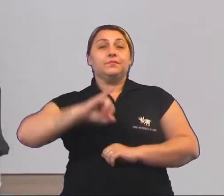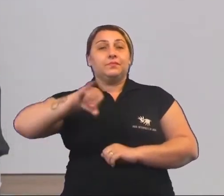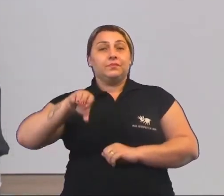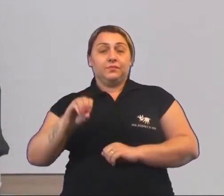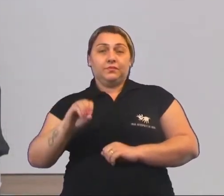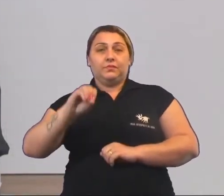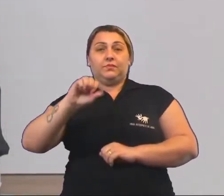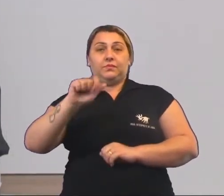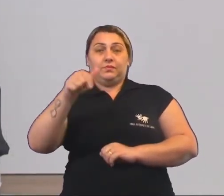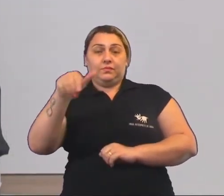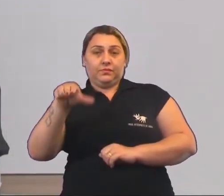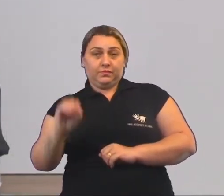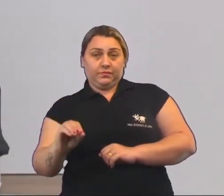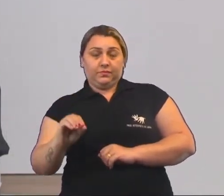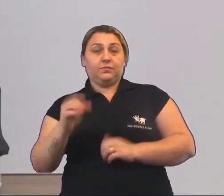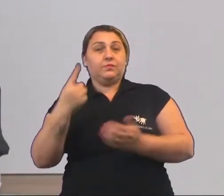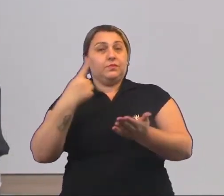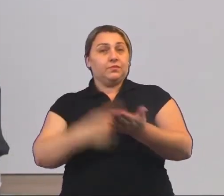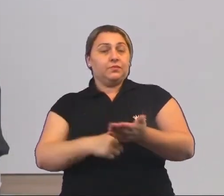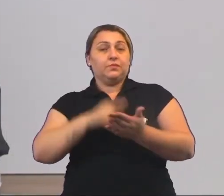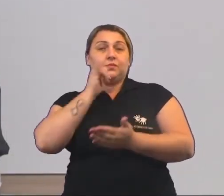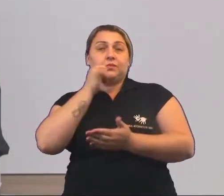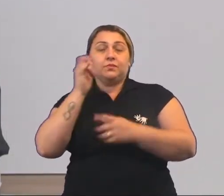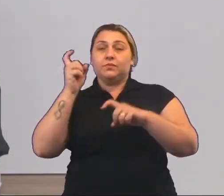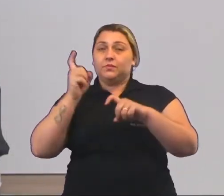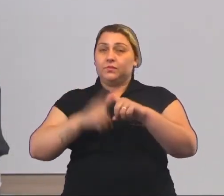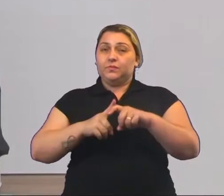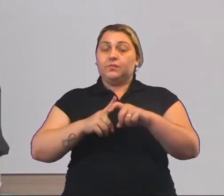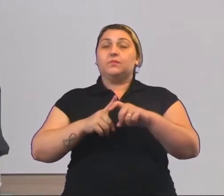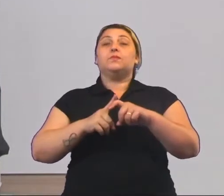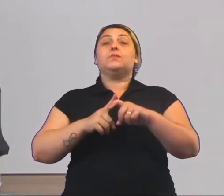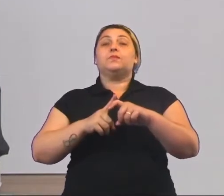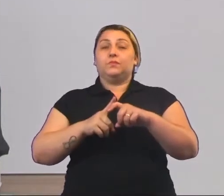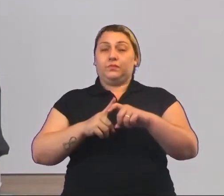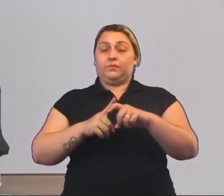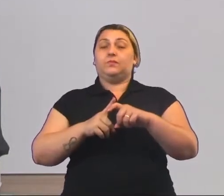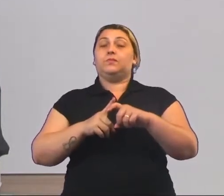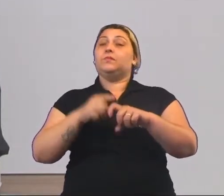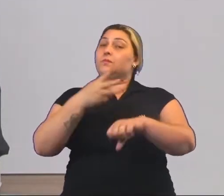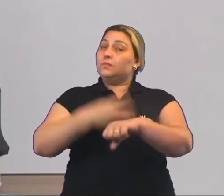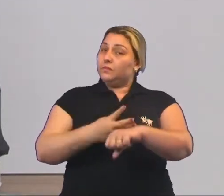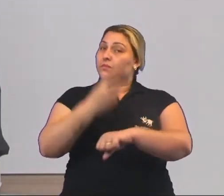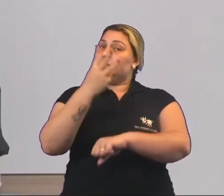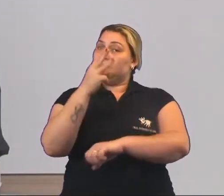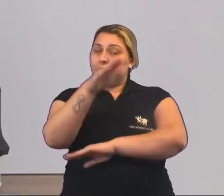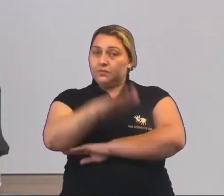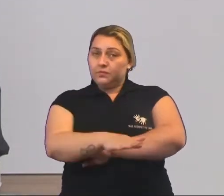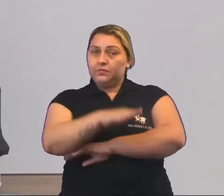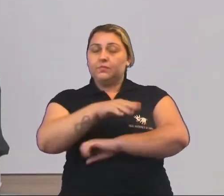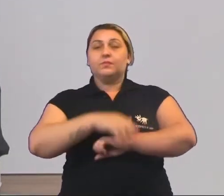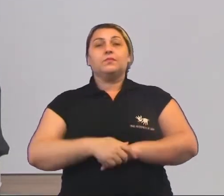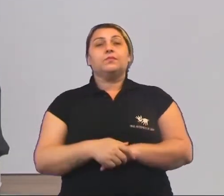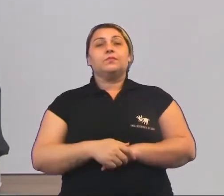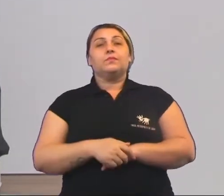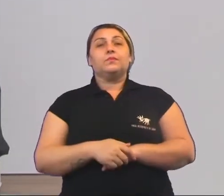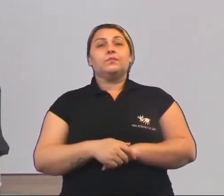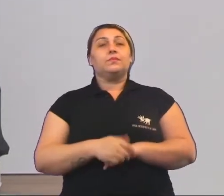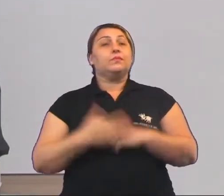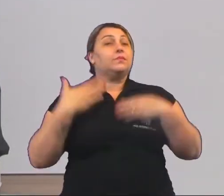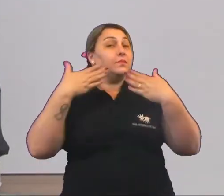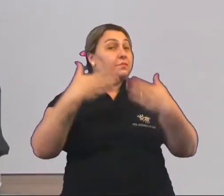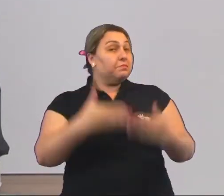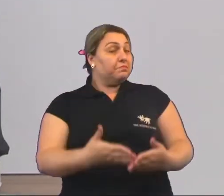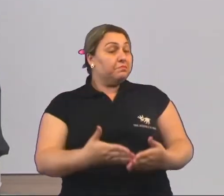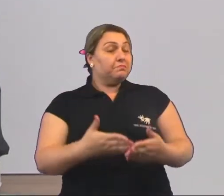João marcou a consulta no dentista para as 15 horas. Está aqui às 15 horas. E não